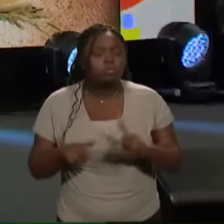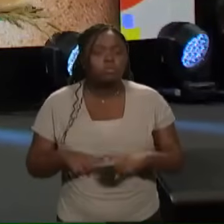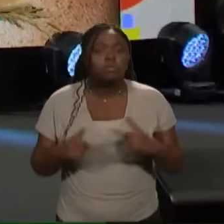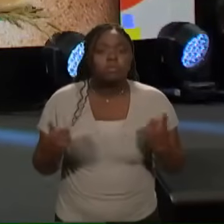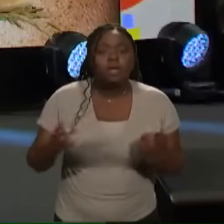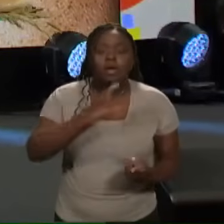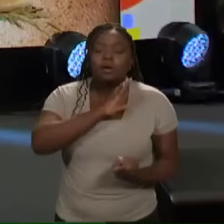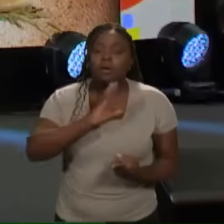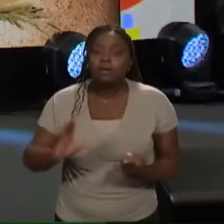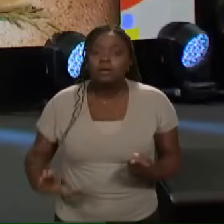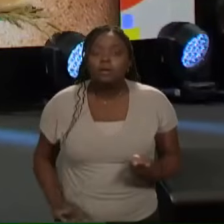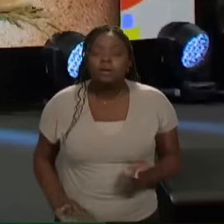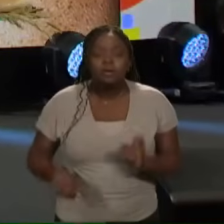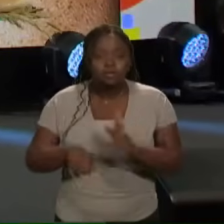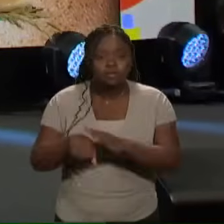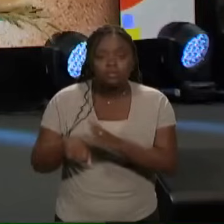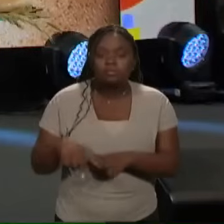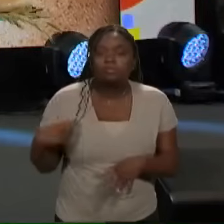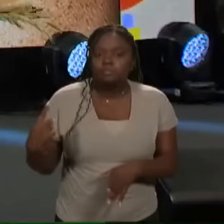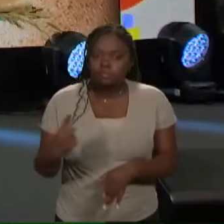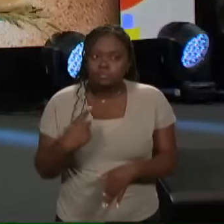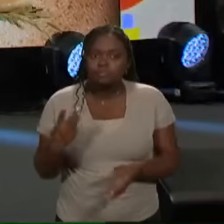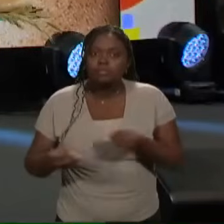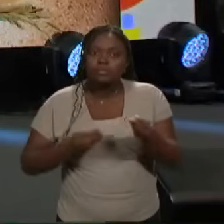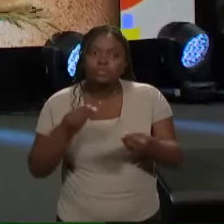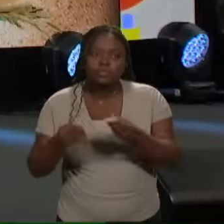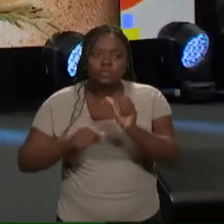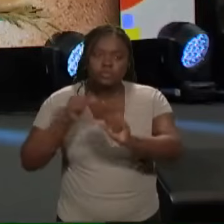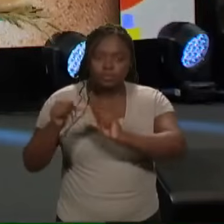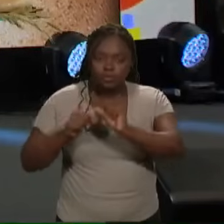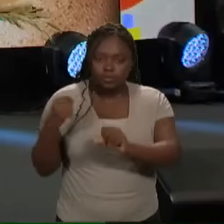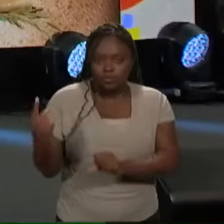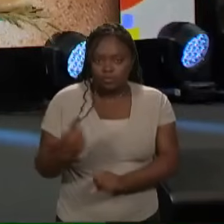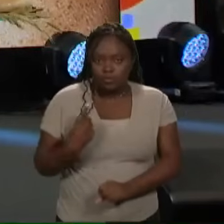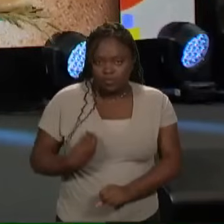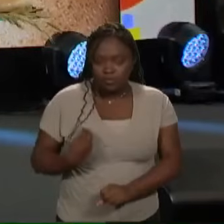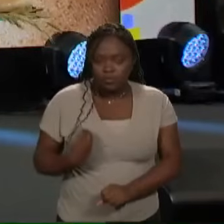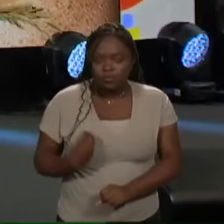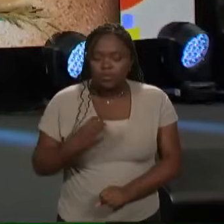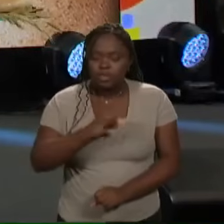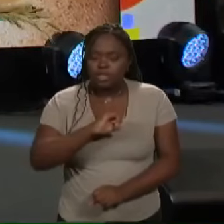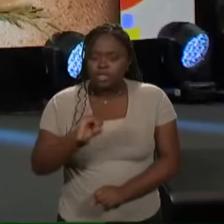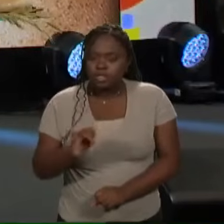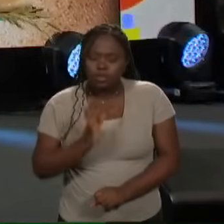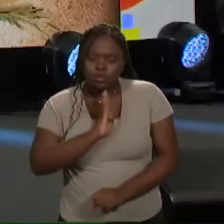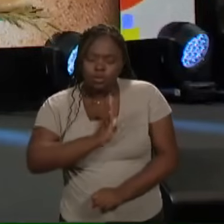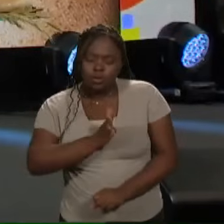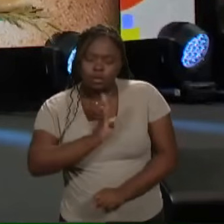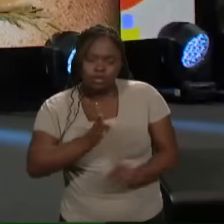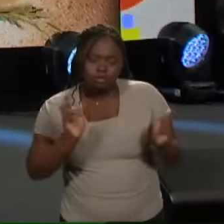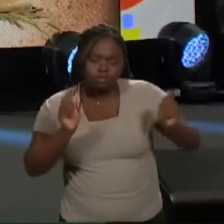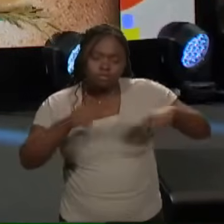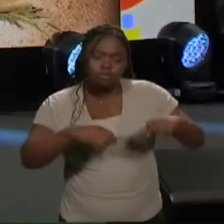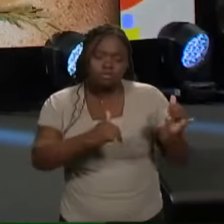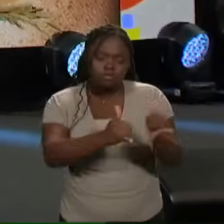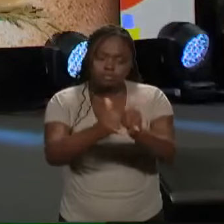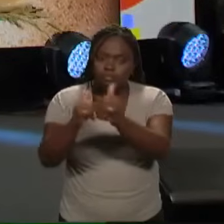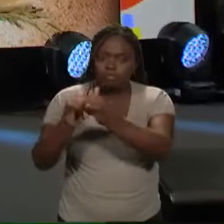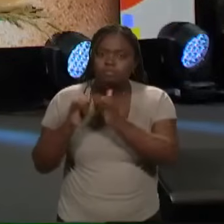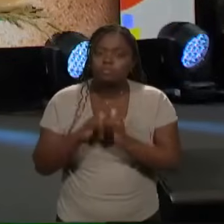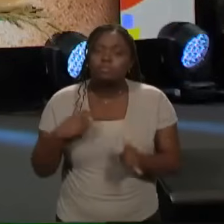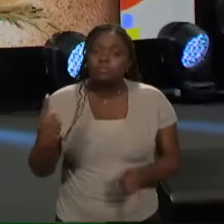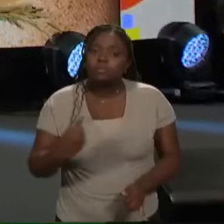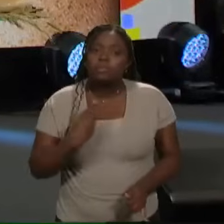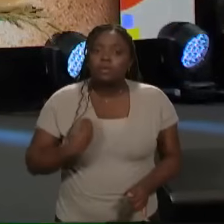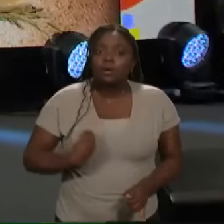por nós e de como Ele restaurou a nossa vida. Se tivermos um coração perdoador, vamos viver a partir de agora